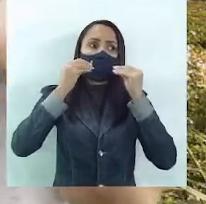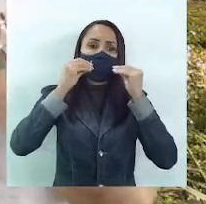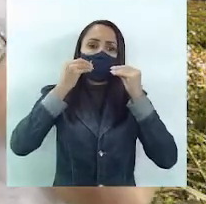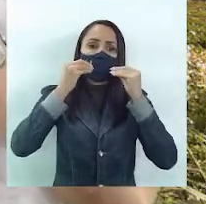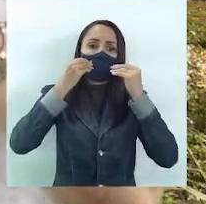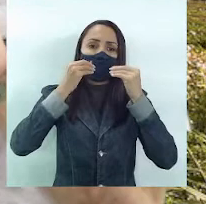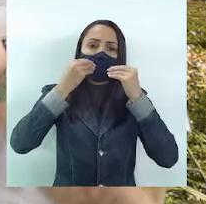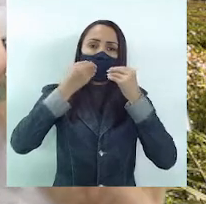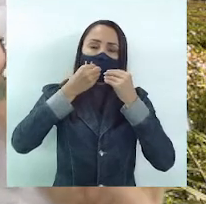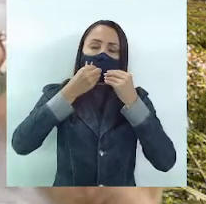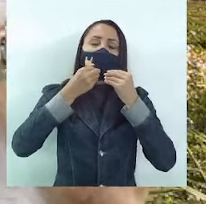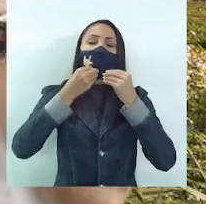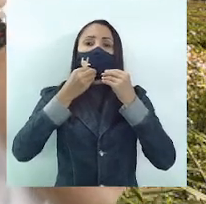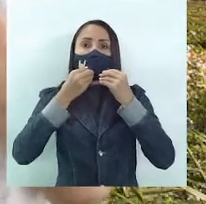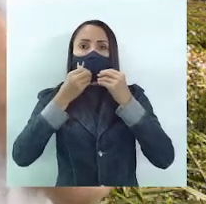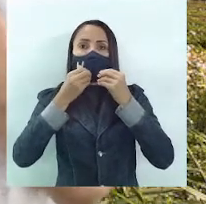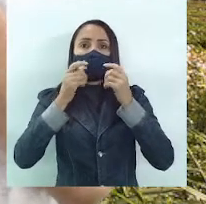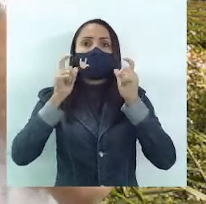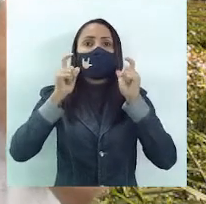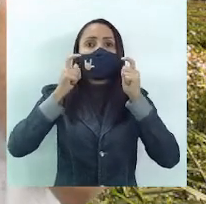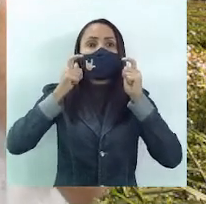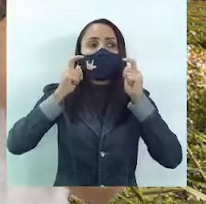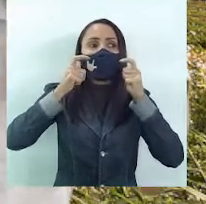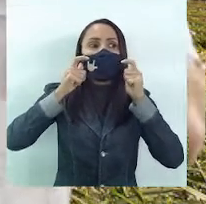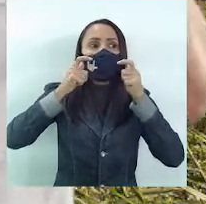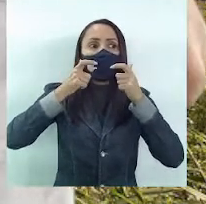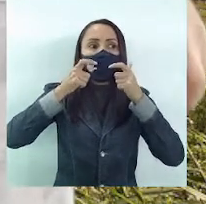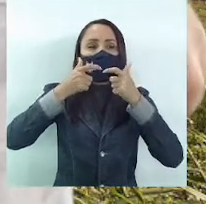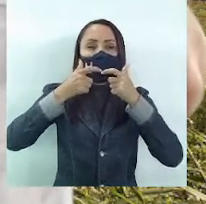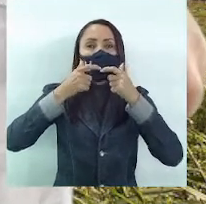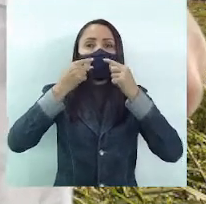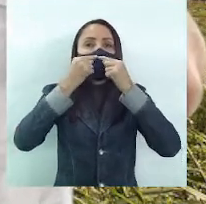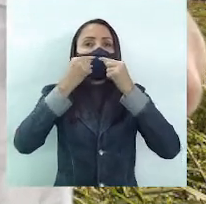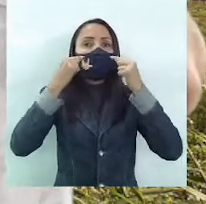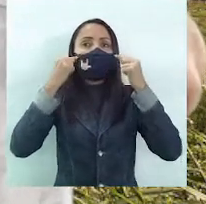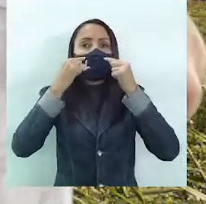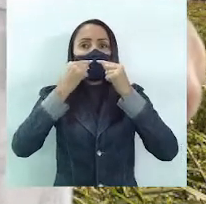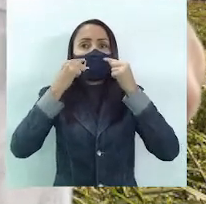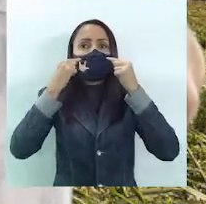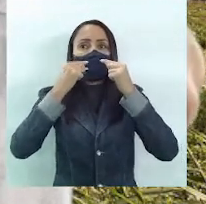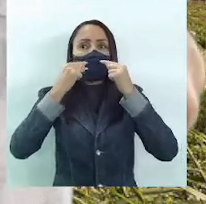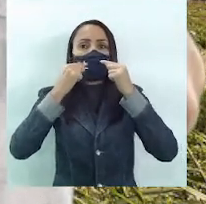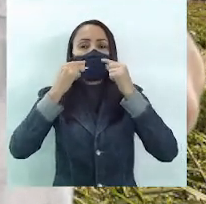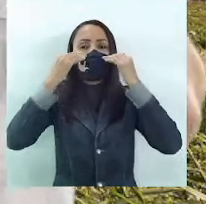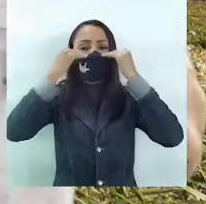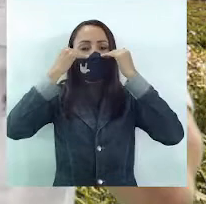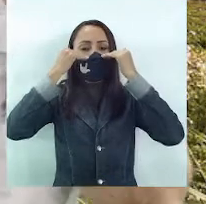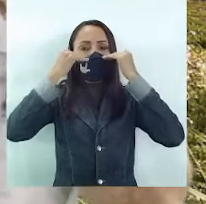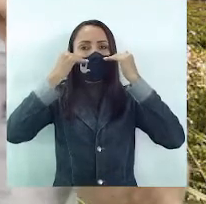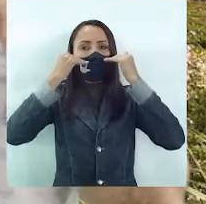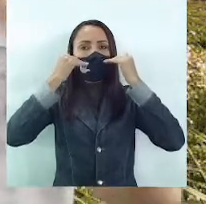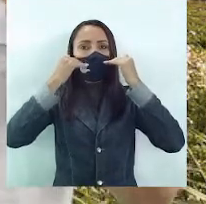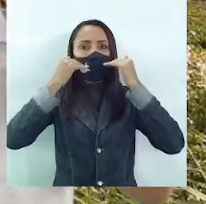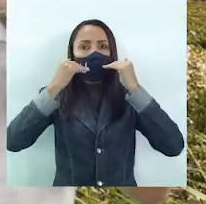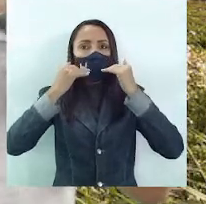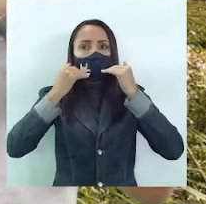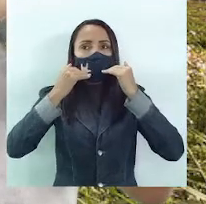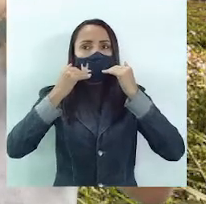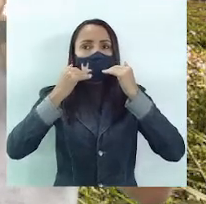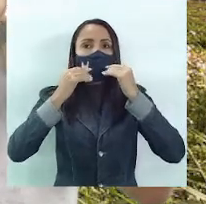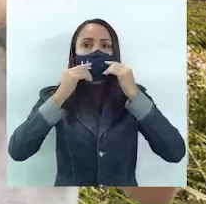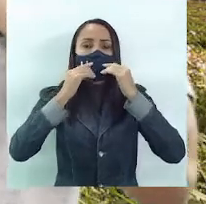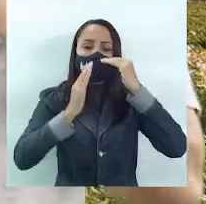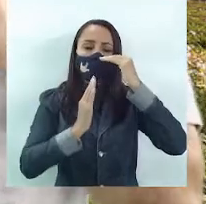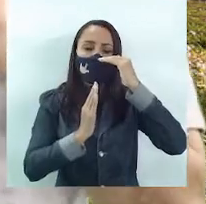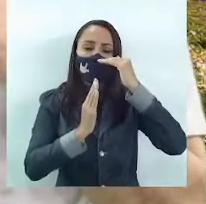vão mudar de posição. Vai ficar trouxinho, o superior, se está sem o inferior, ele vai descendo. E o inferior, se está sem o superior,